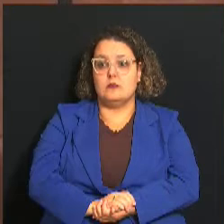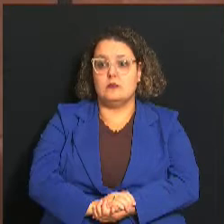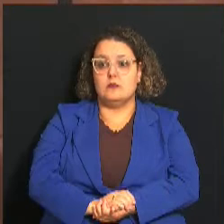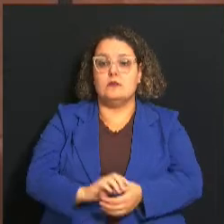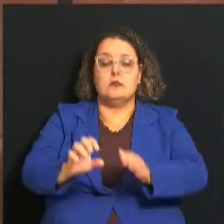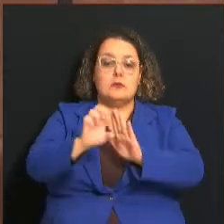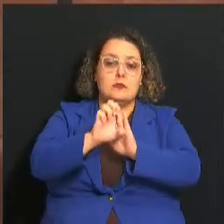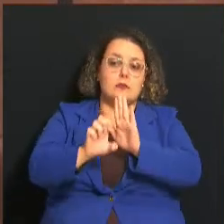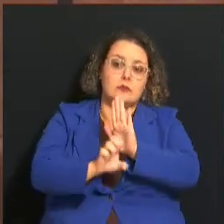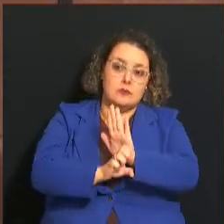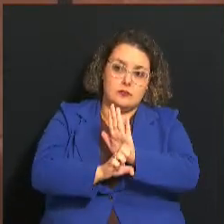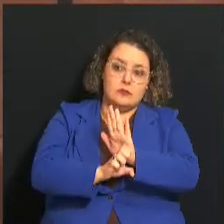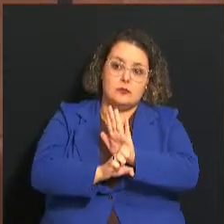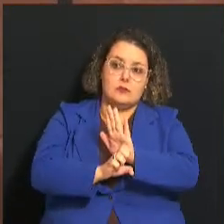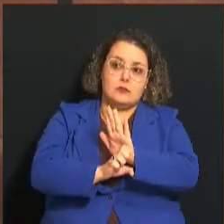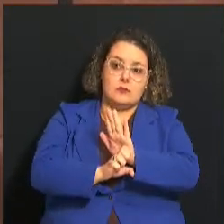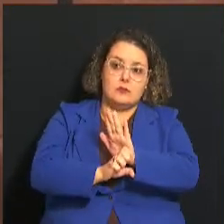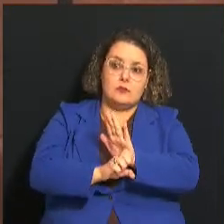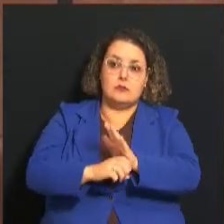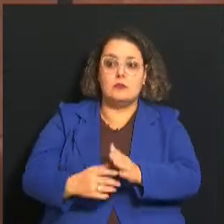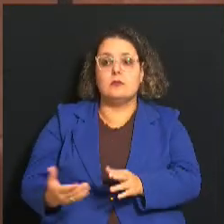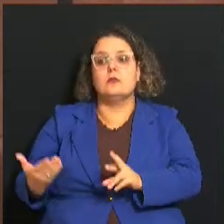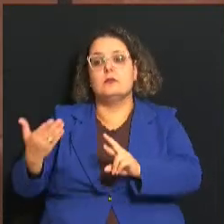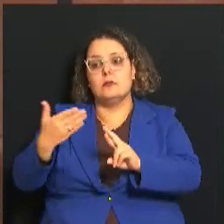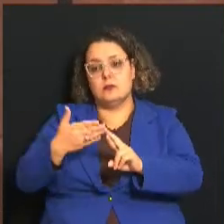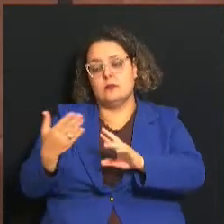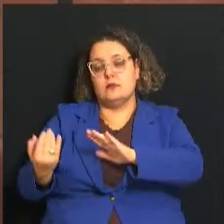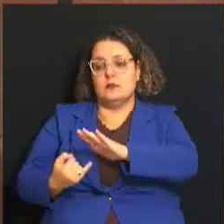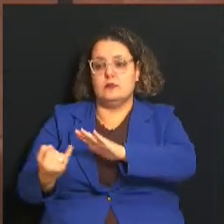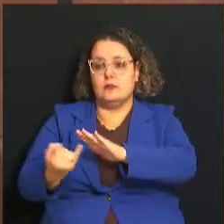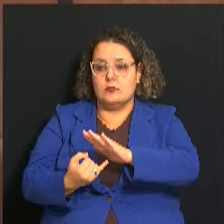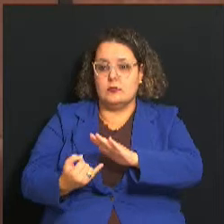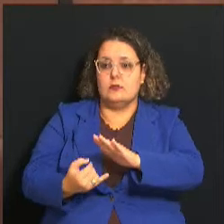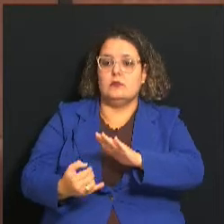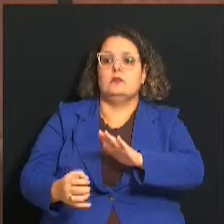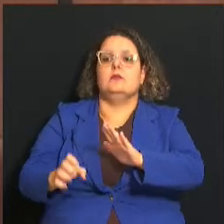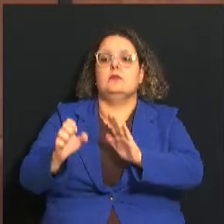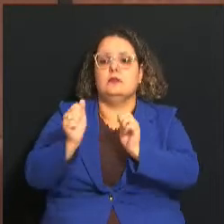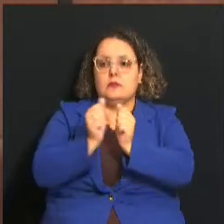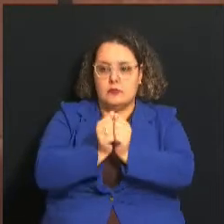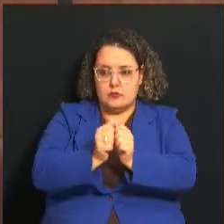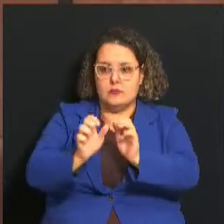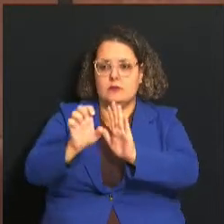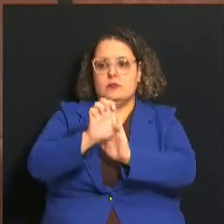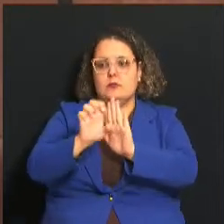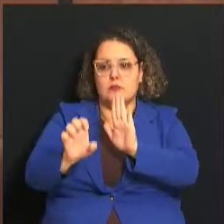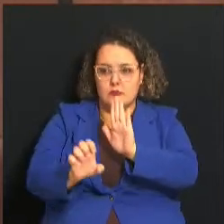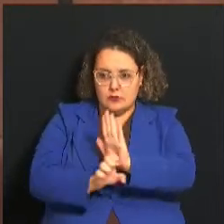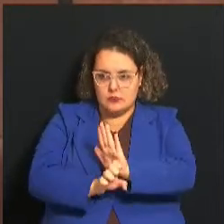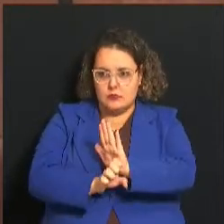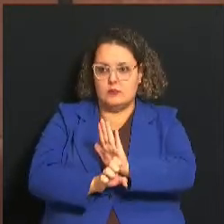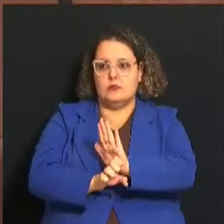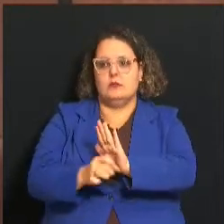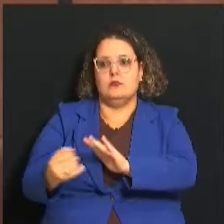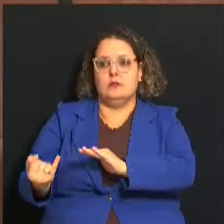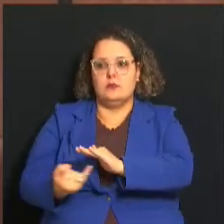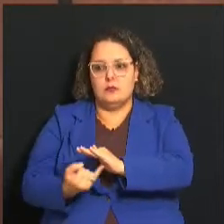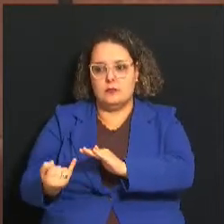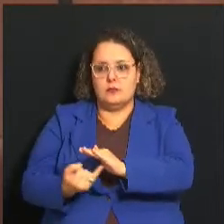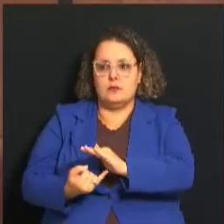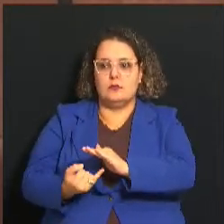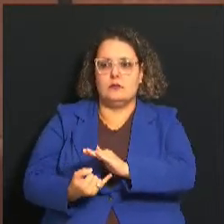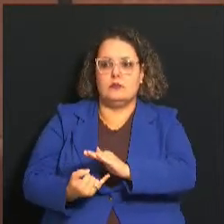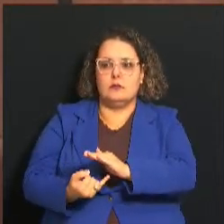estatuto, né, que está aqui, ó, no caso de representante de entidades, o requerimento deverá vir acompanhado de estatuto da entidade e comprove os